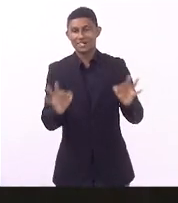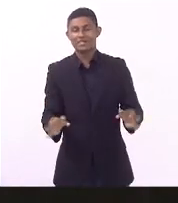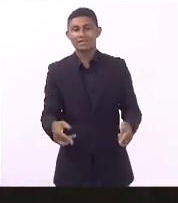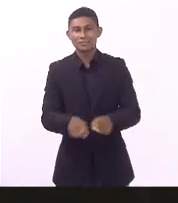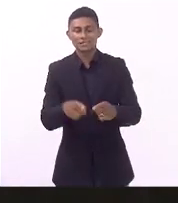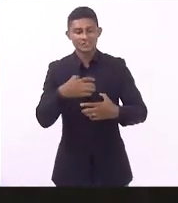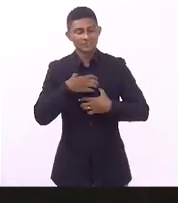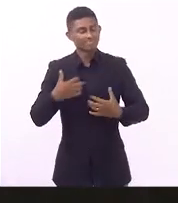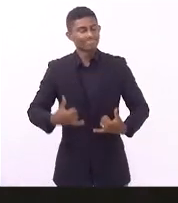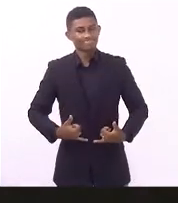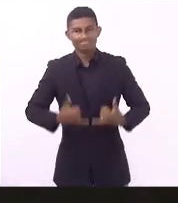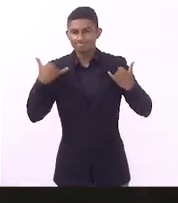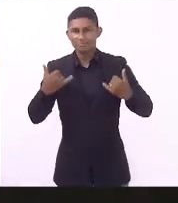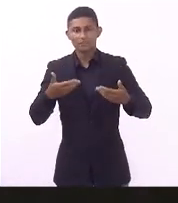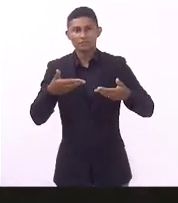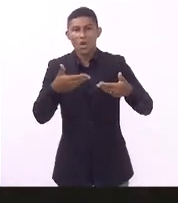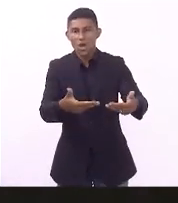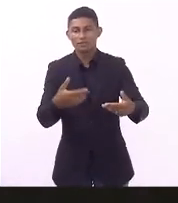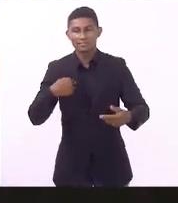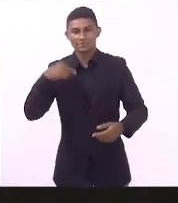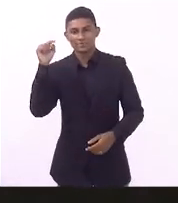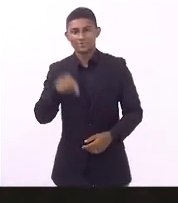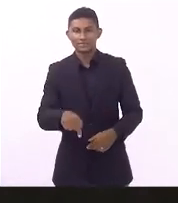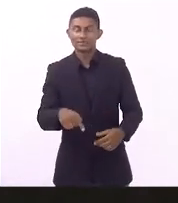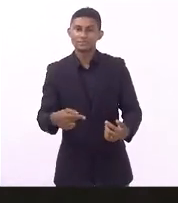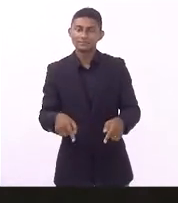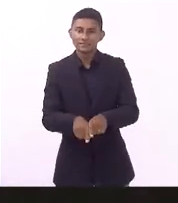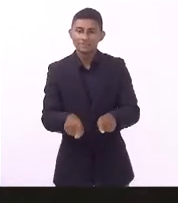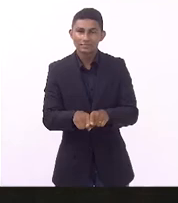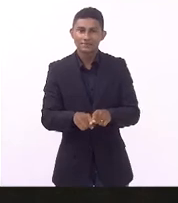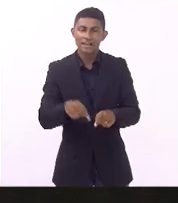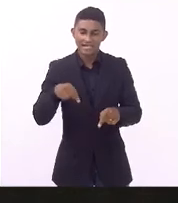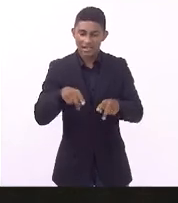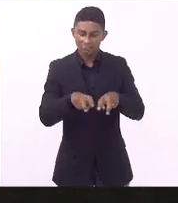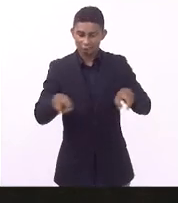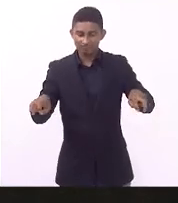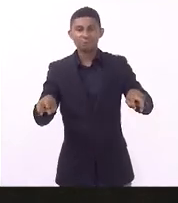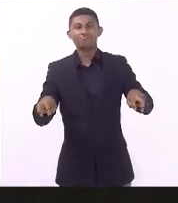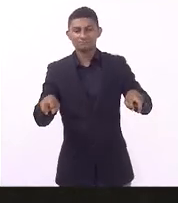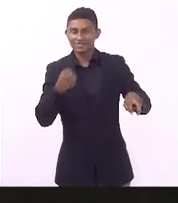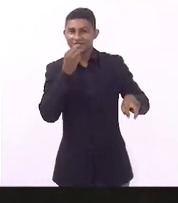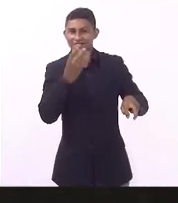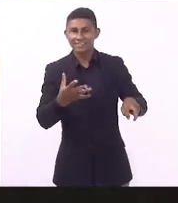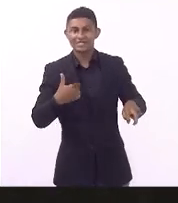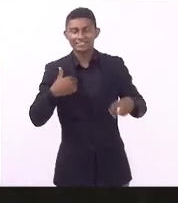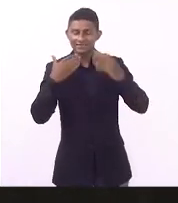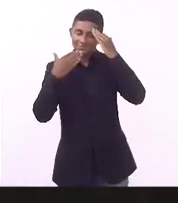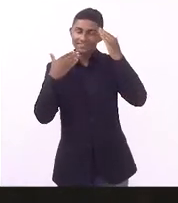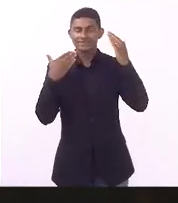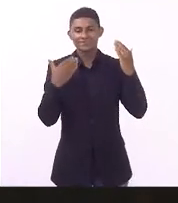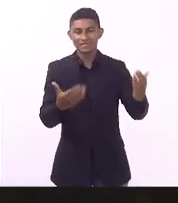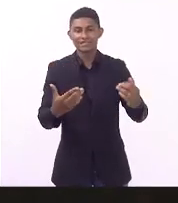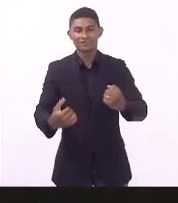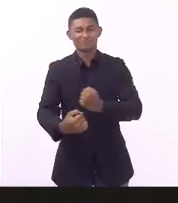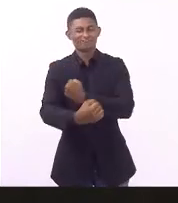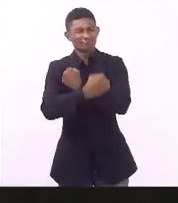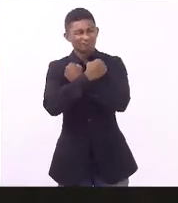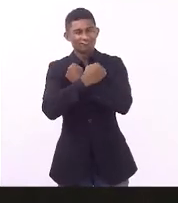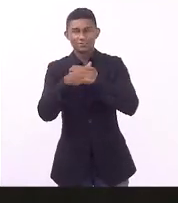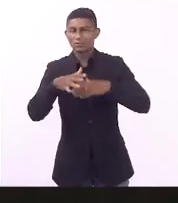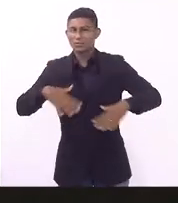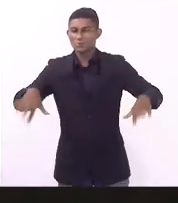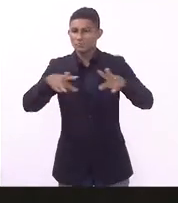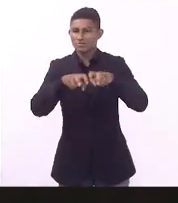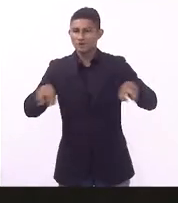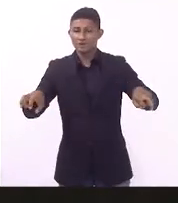honrado com o convite e honrado com a participação nessa mesa. Muito obrigado, um forte abraço ao pessoal da mesa